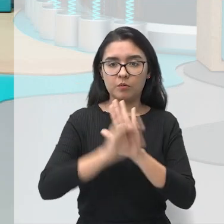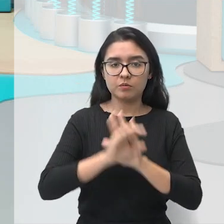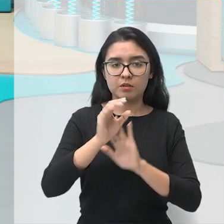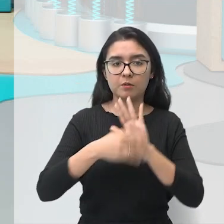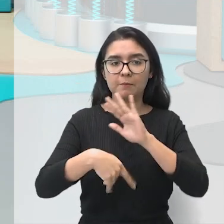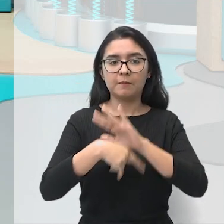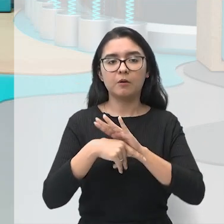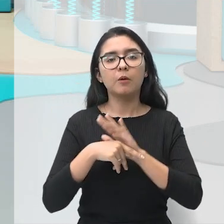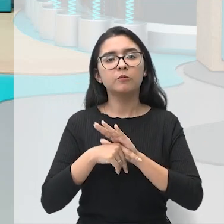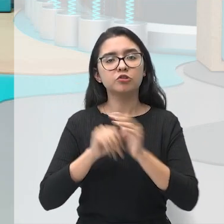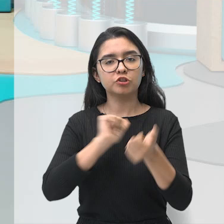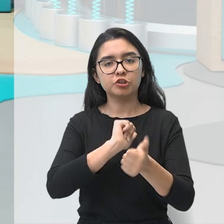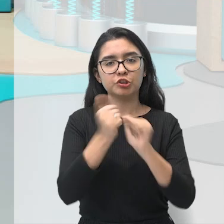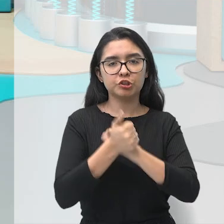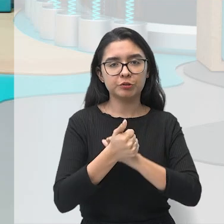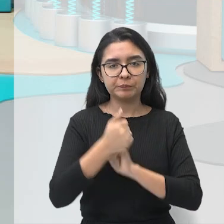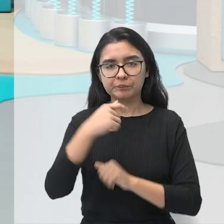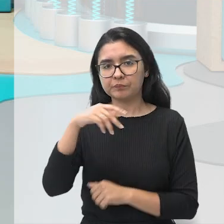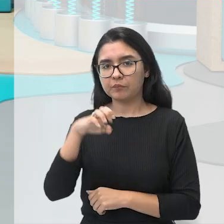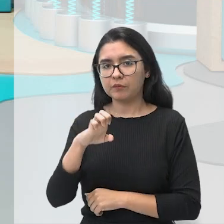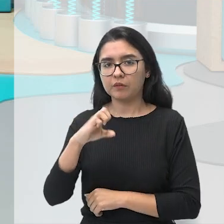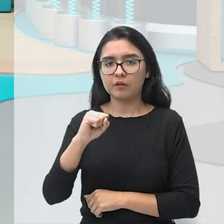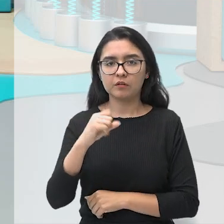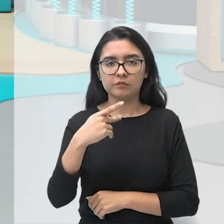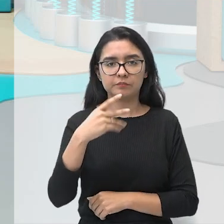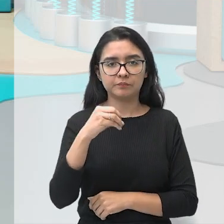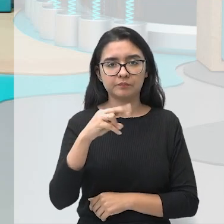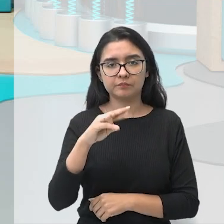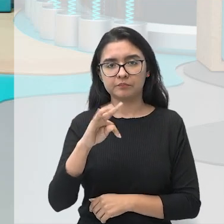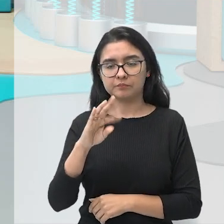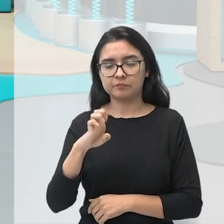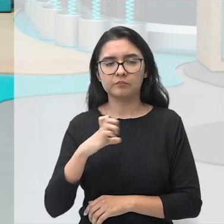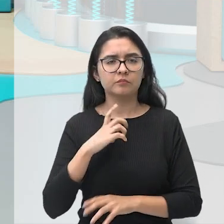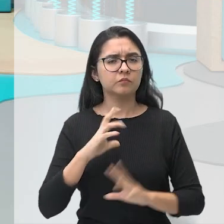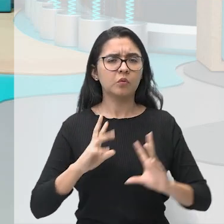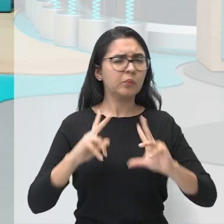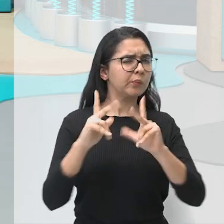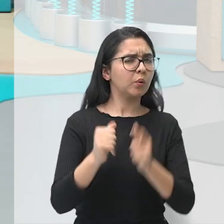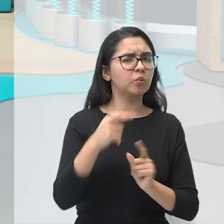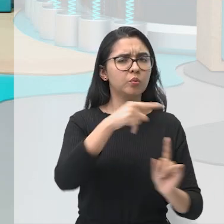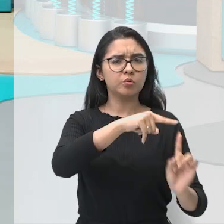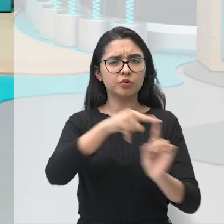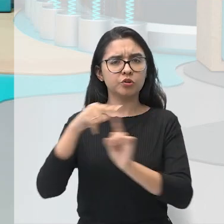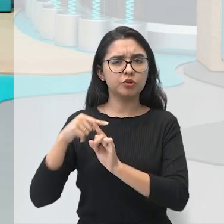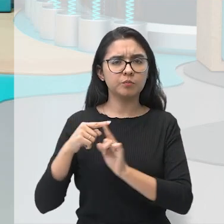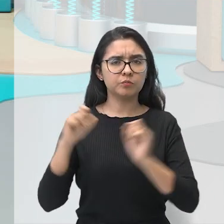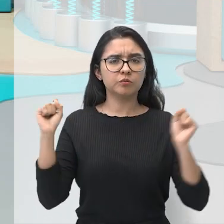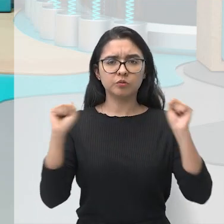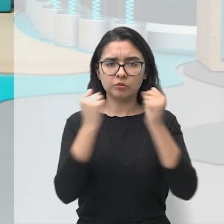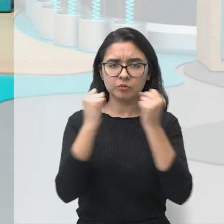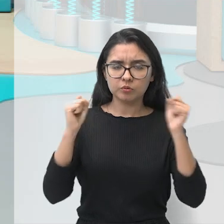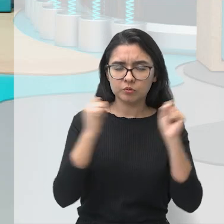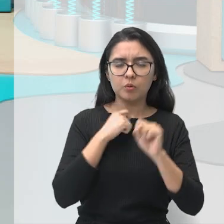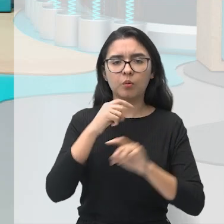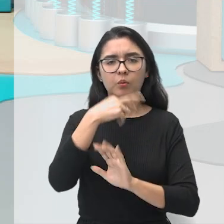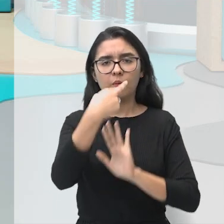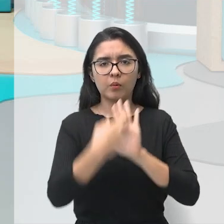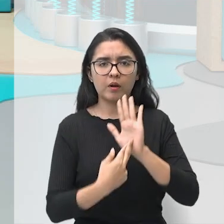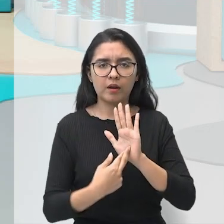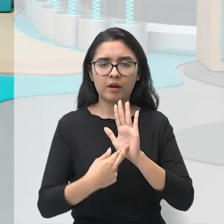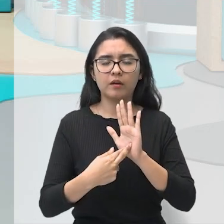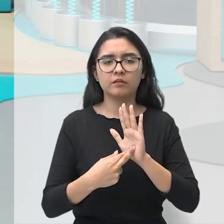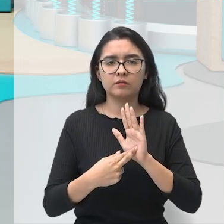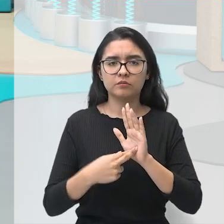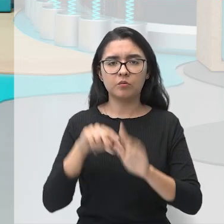de esportes, né? O esporte ele é toda atividade física competitiva, com regras e objetivos